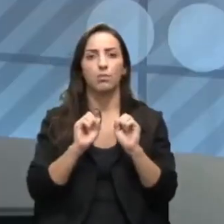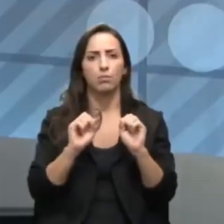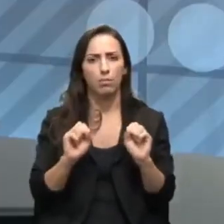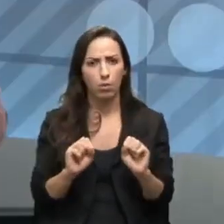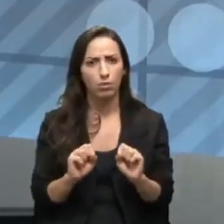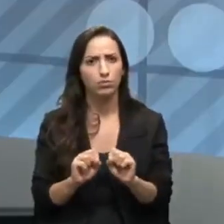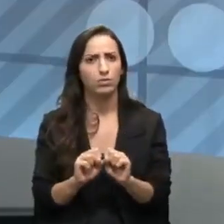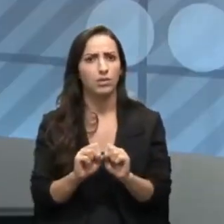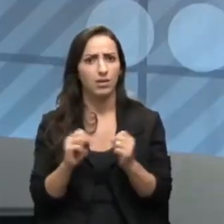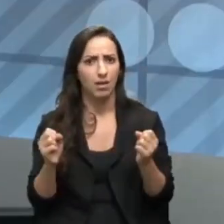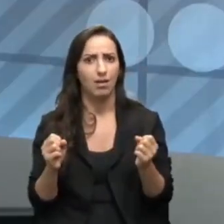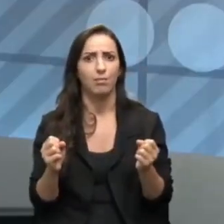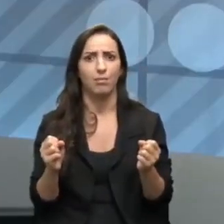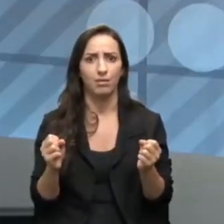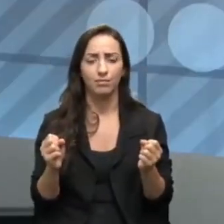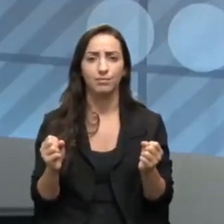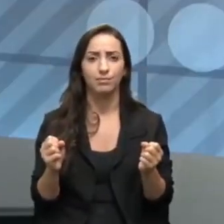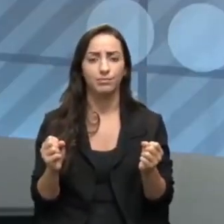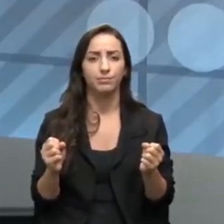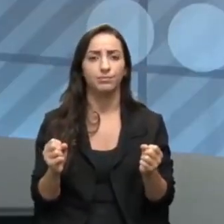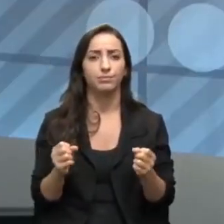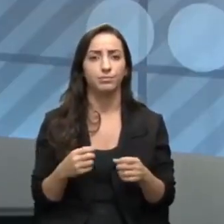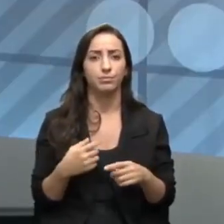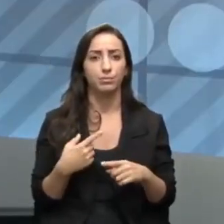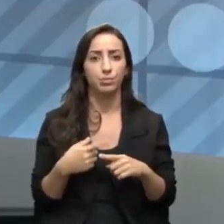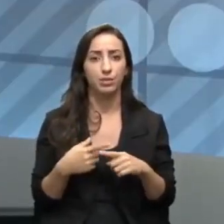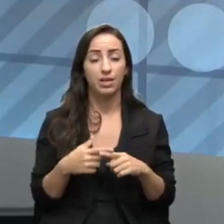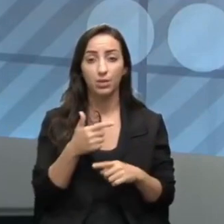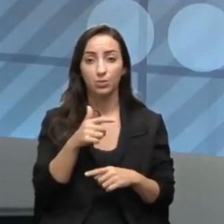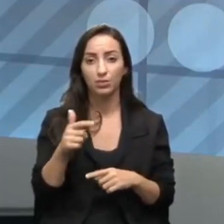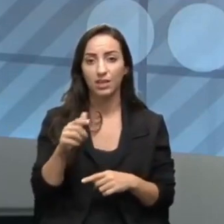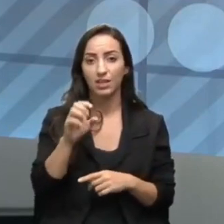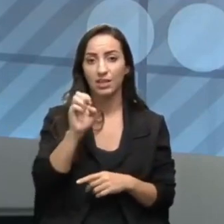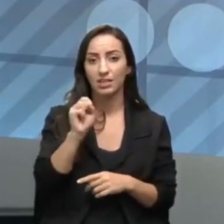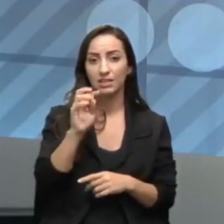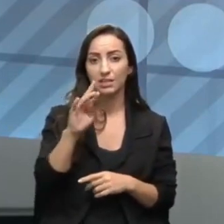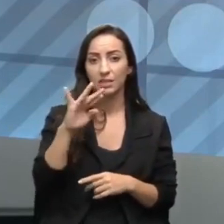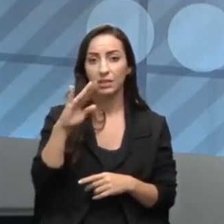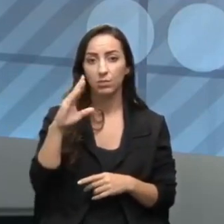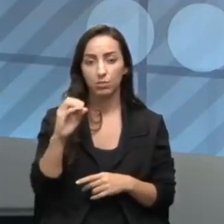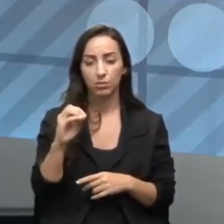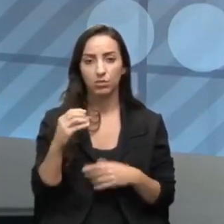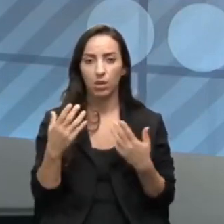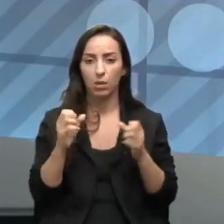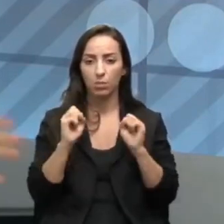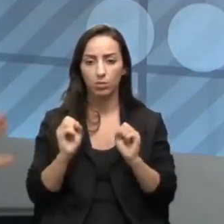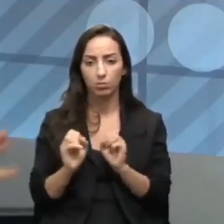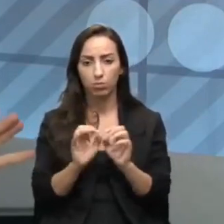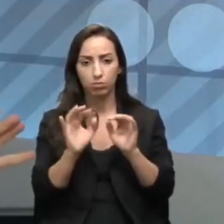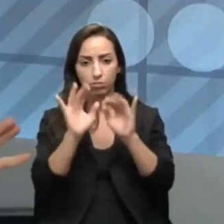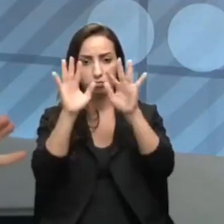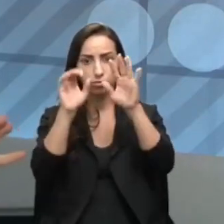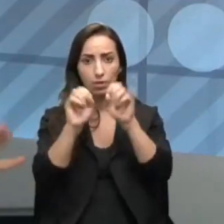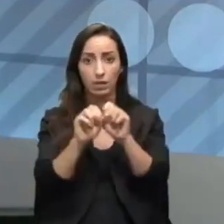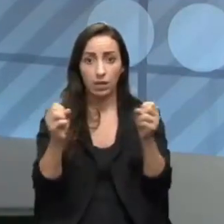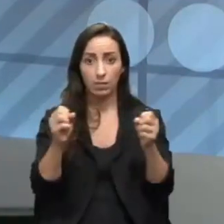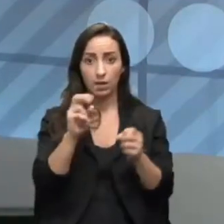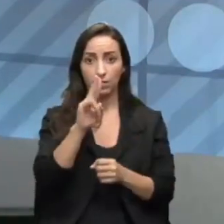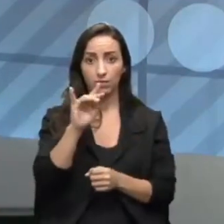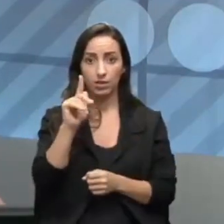ruptura devido a essa fissura não ter um estribo que a combata. Então a fissura pode subir e a gente tem uma ruptura da